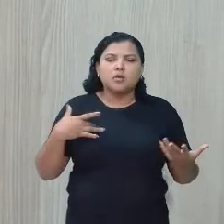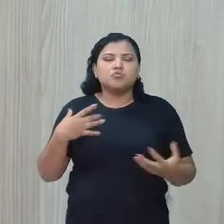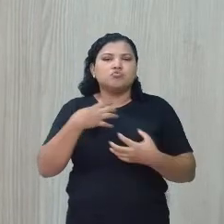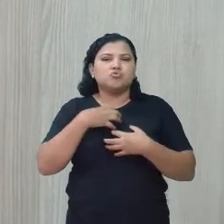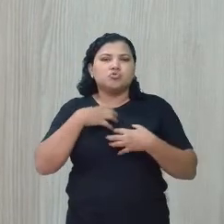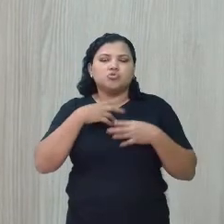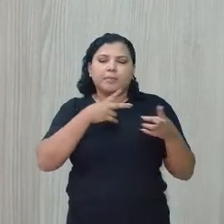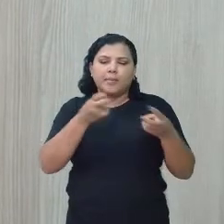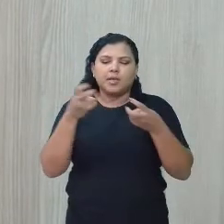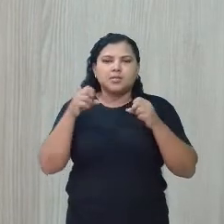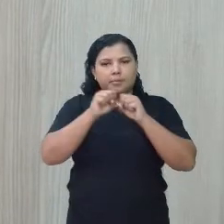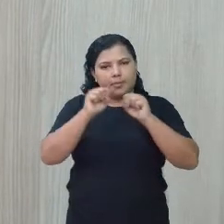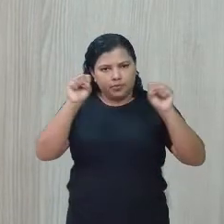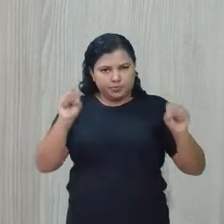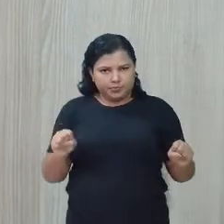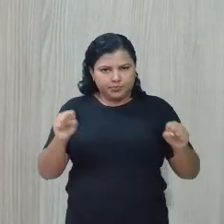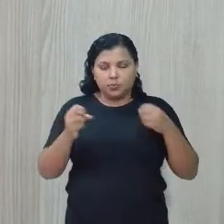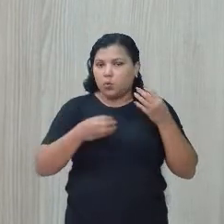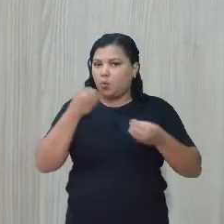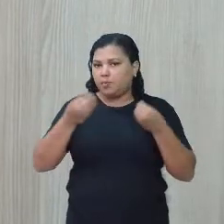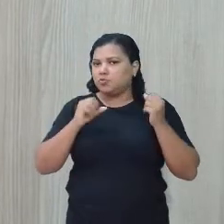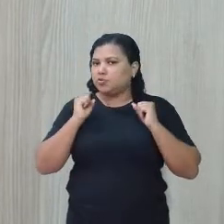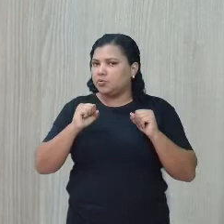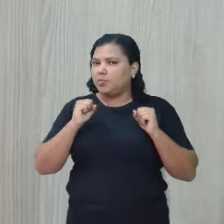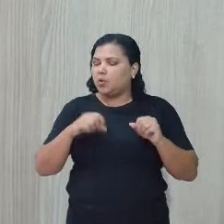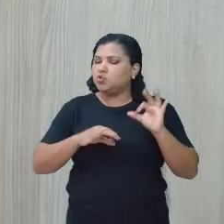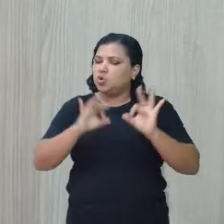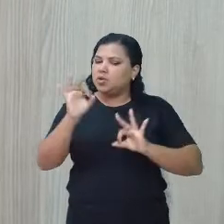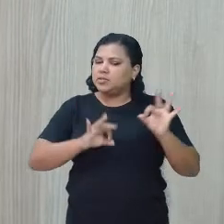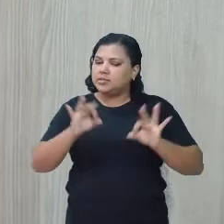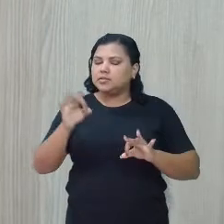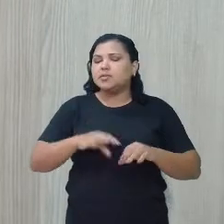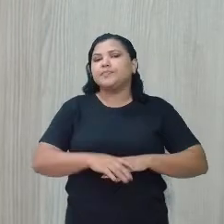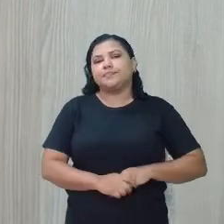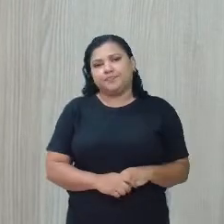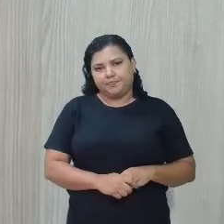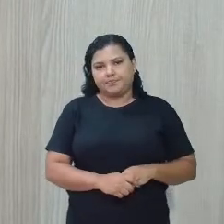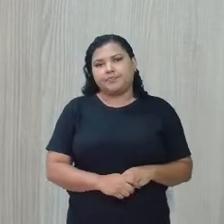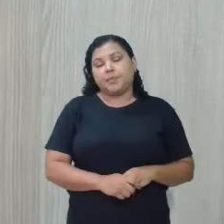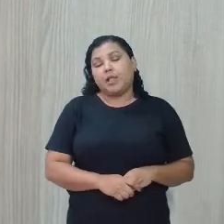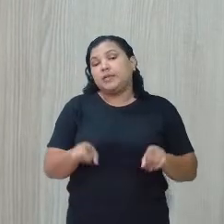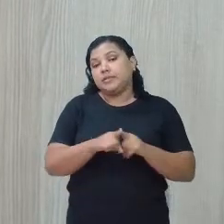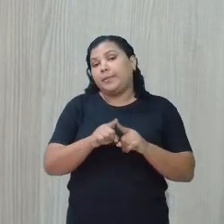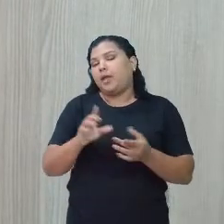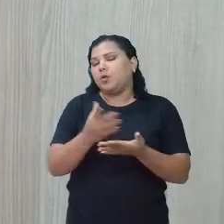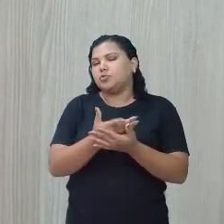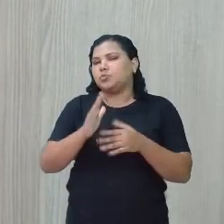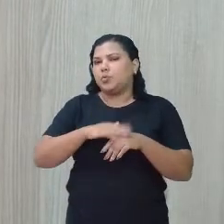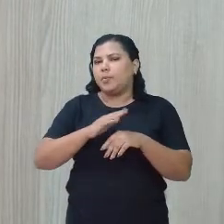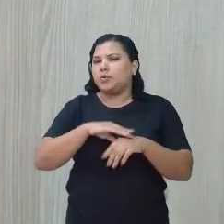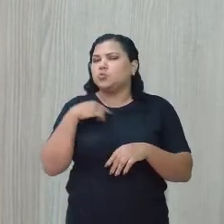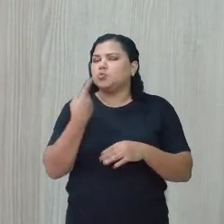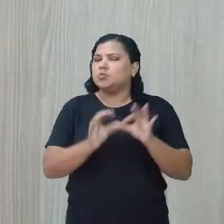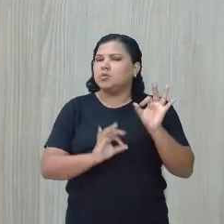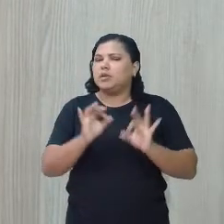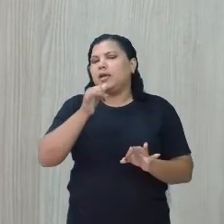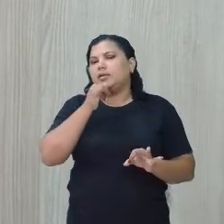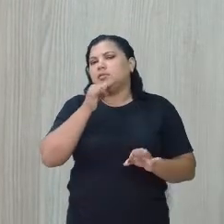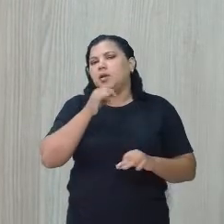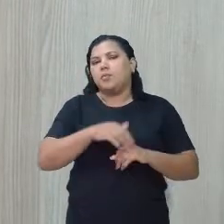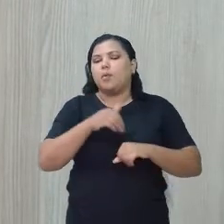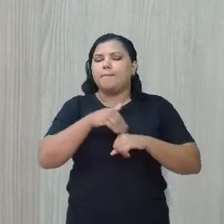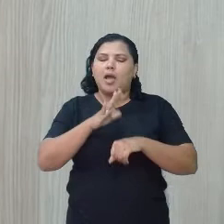de reconhecer esse sistema, de que maneira a gente pode fazer algumas operações. Às vezes, como a gente coloca aqui exemplos